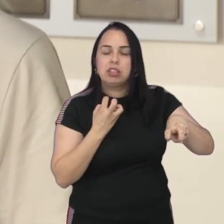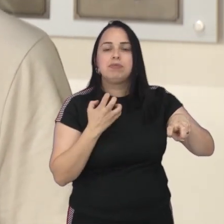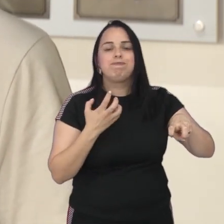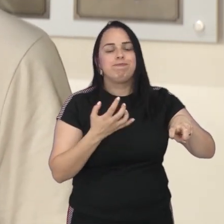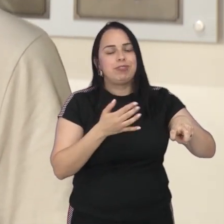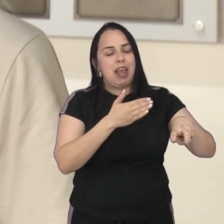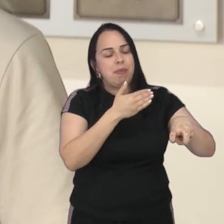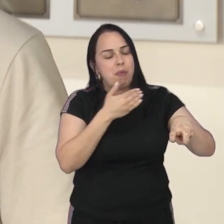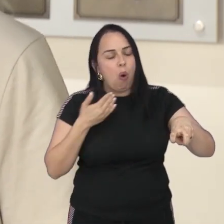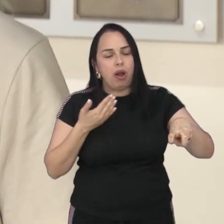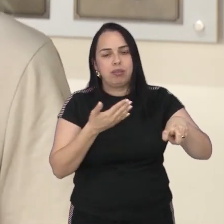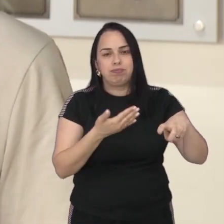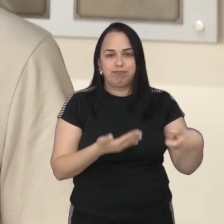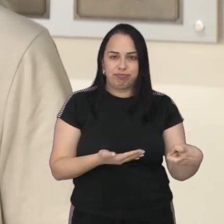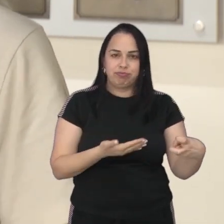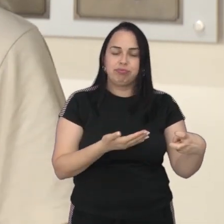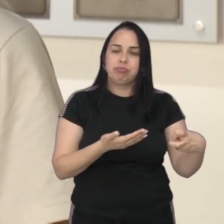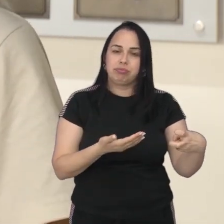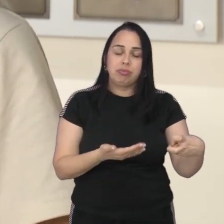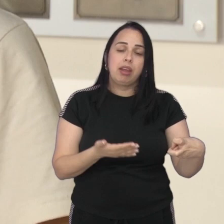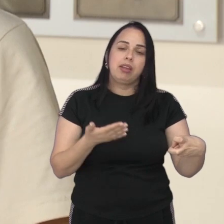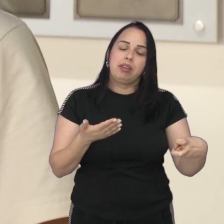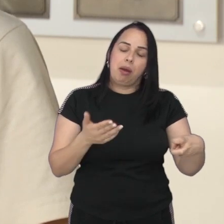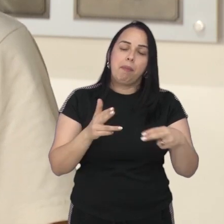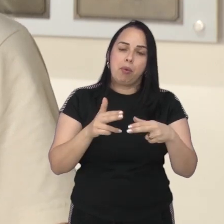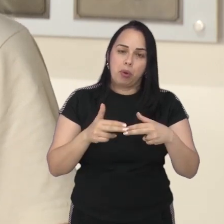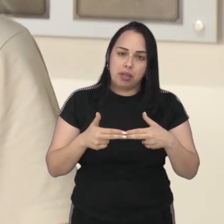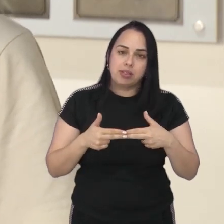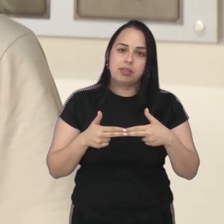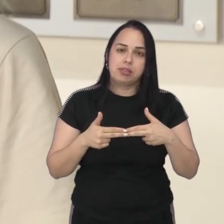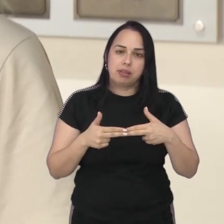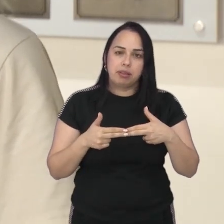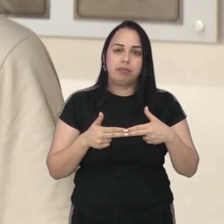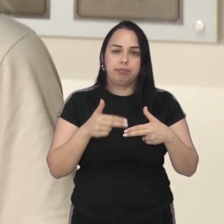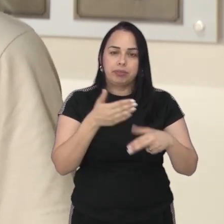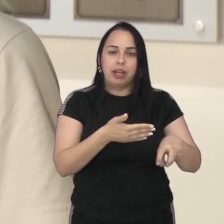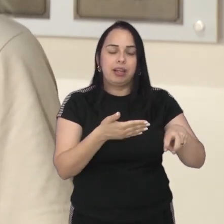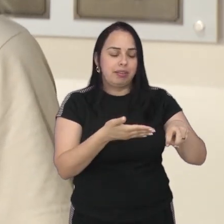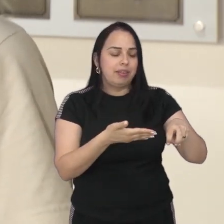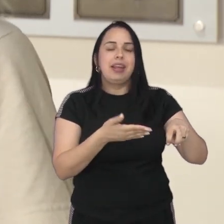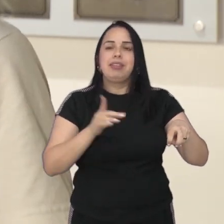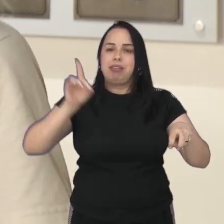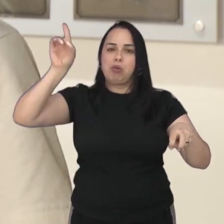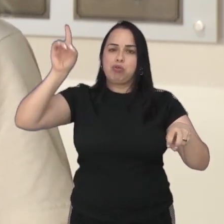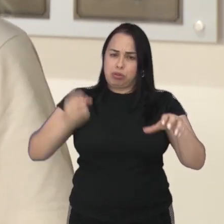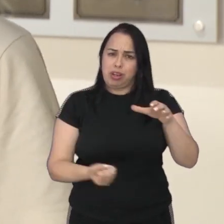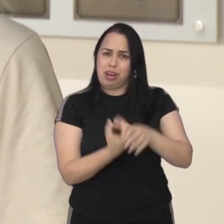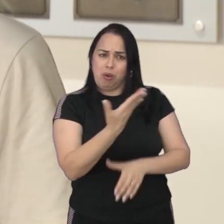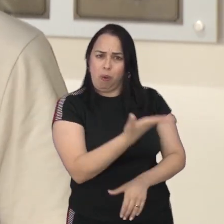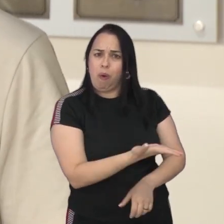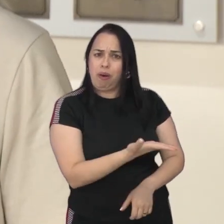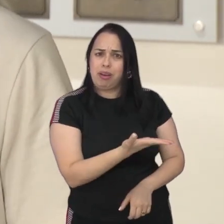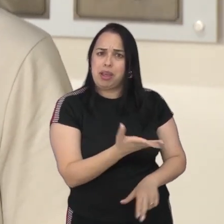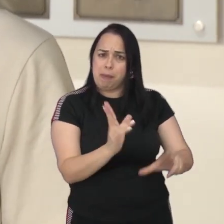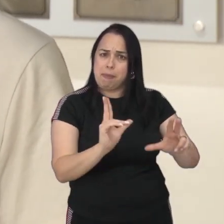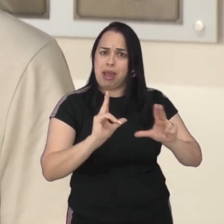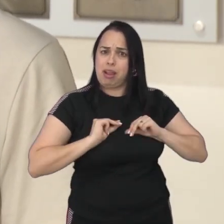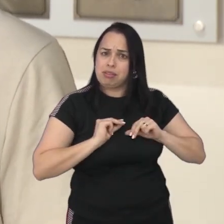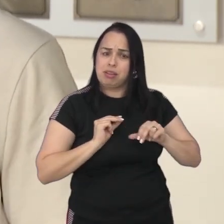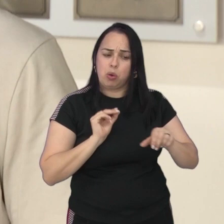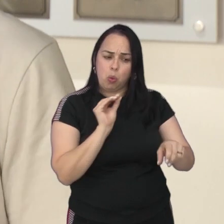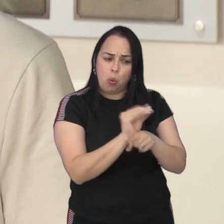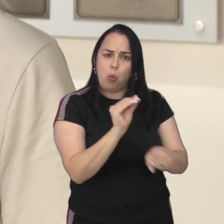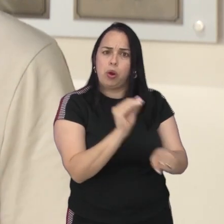mandíbula arrancada e infelizmente veio a falecer. Então os animais são criaturas de Deus que merecem,